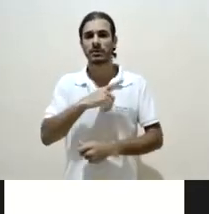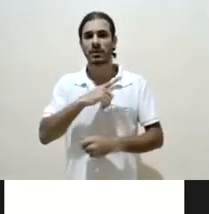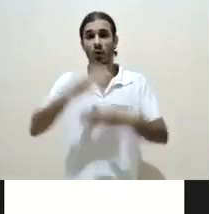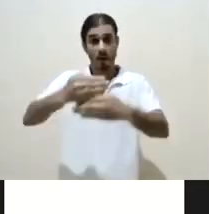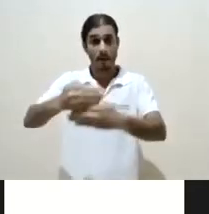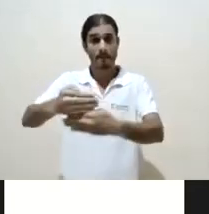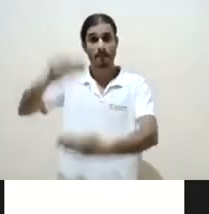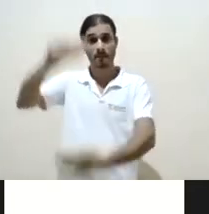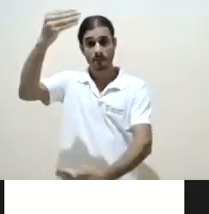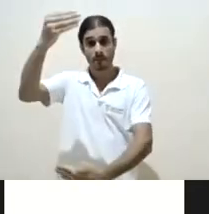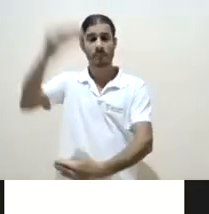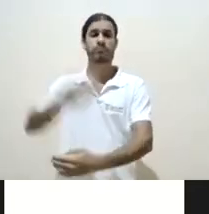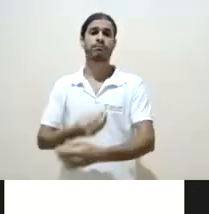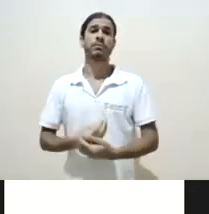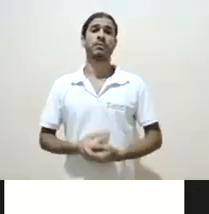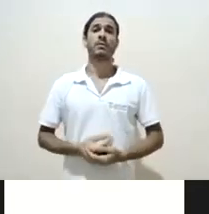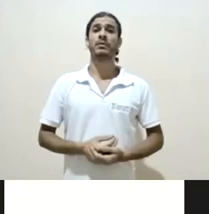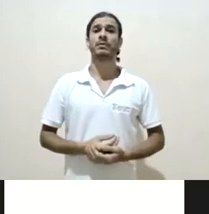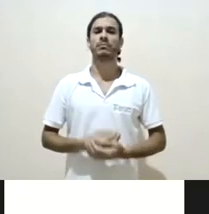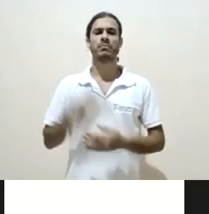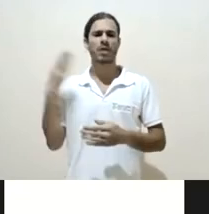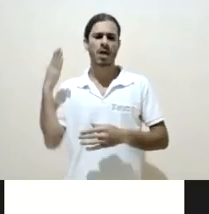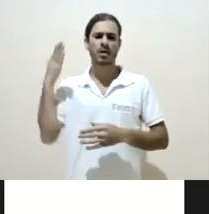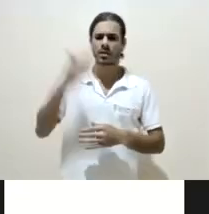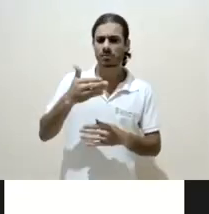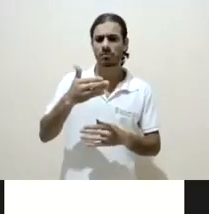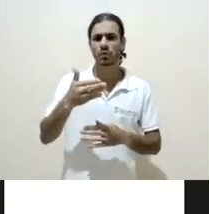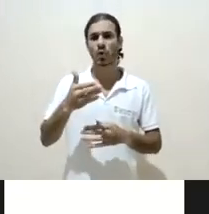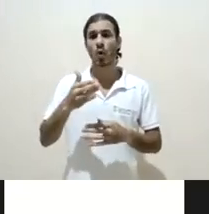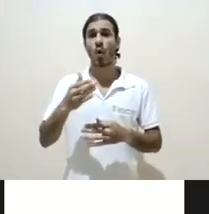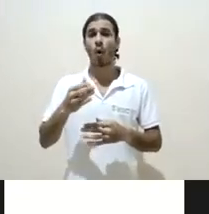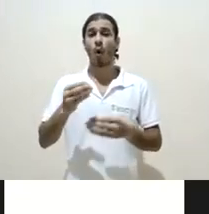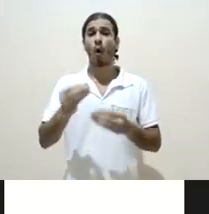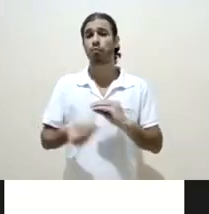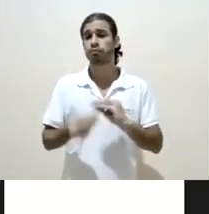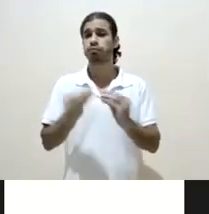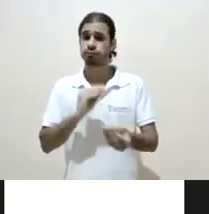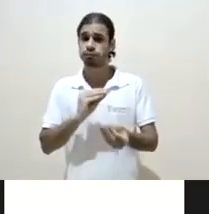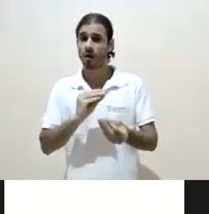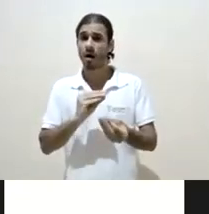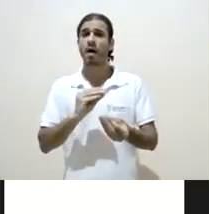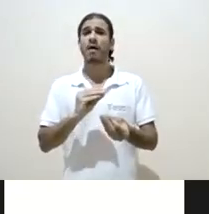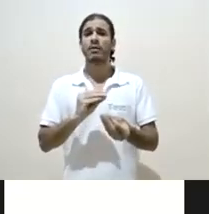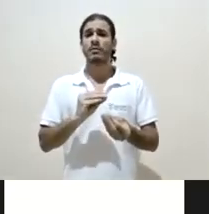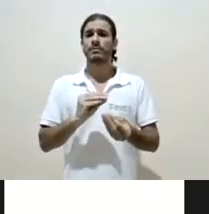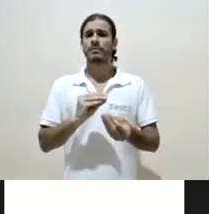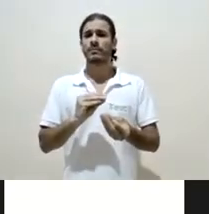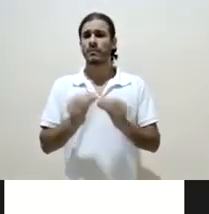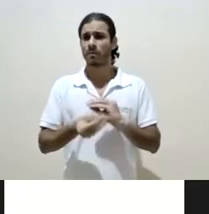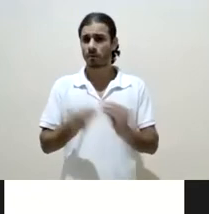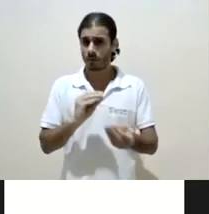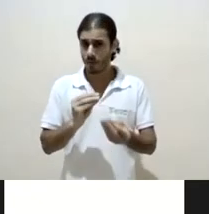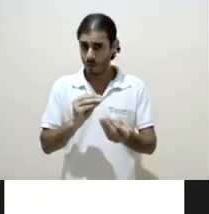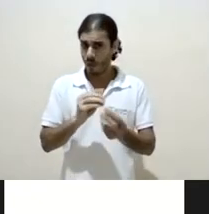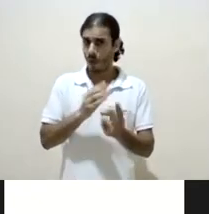todos presenciais ou de forma híbrida, como disse o Thiago, é uma questão da gente aguardar o